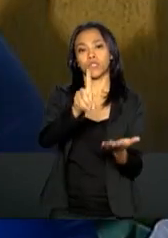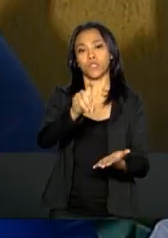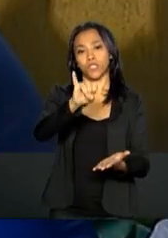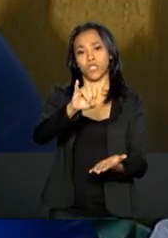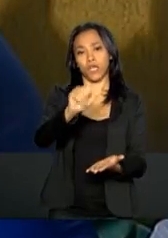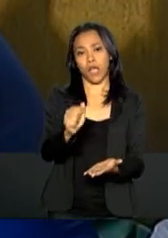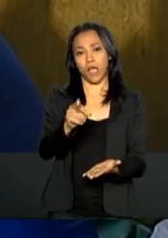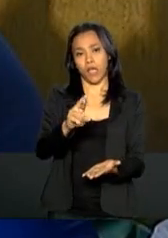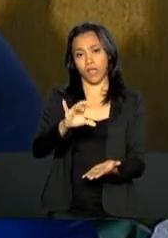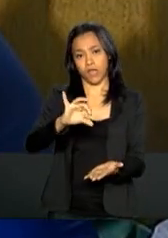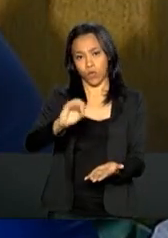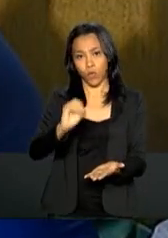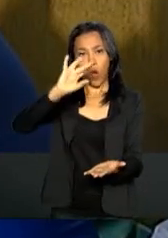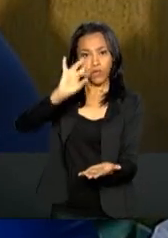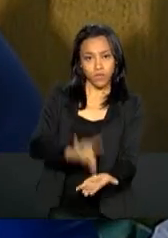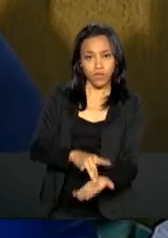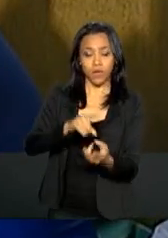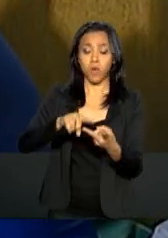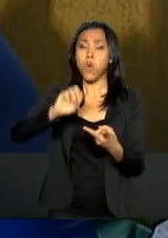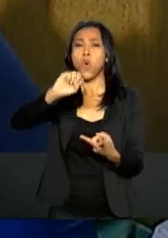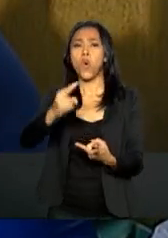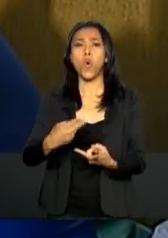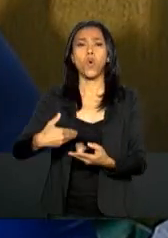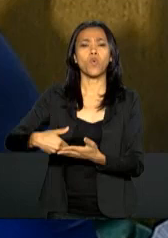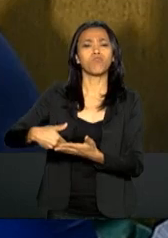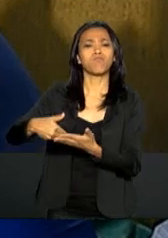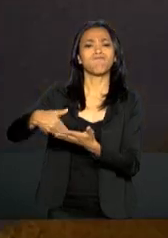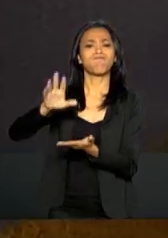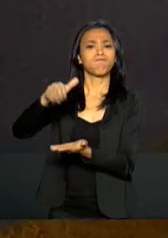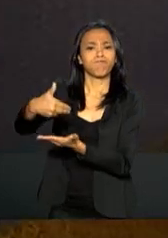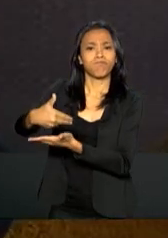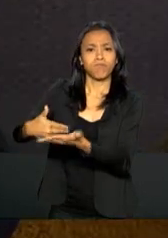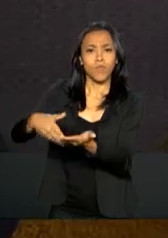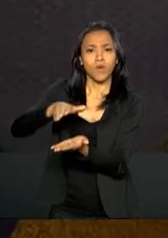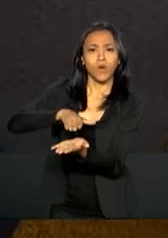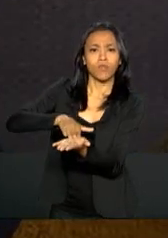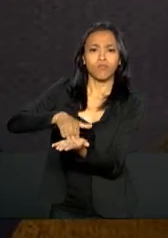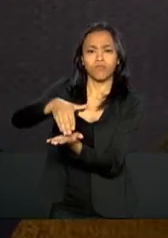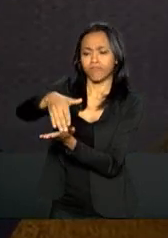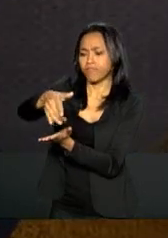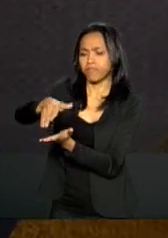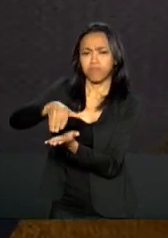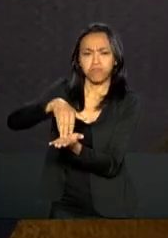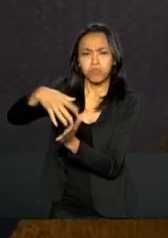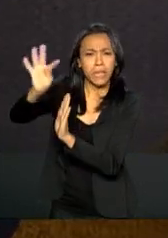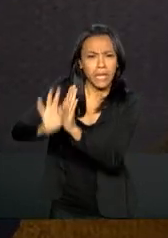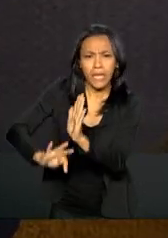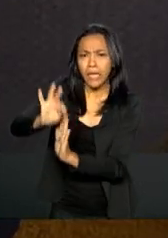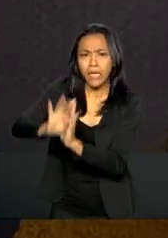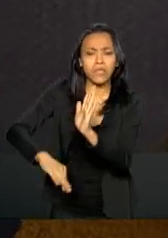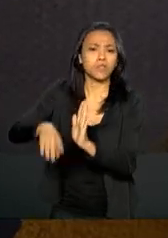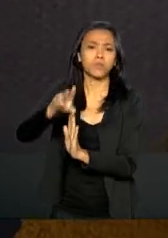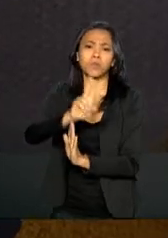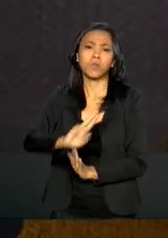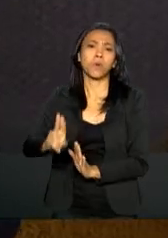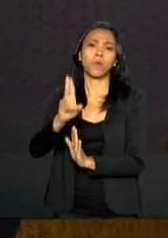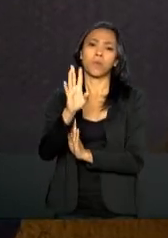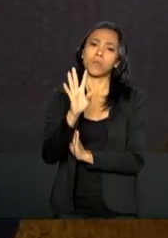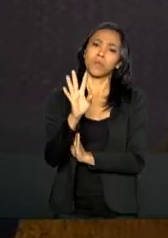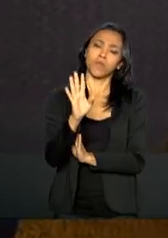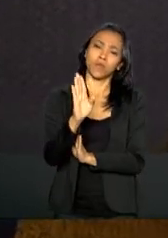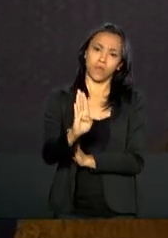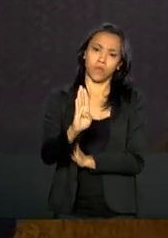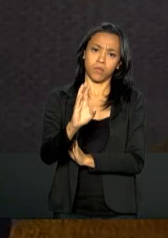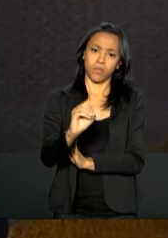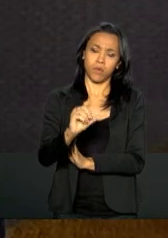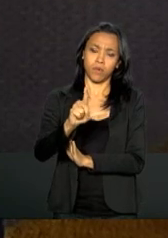os boletins da associação dos advogados para ter acesso a ele já sabe onde você acompanha instantaneamente como